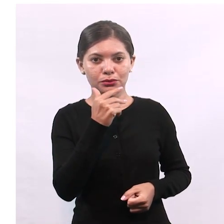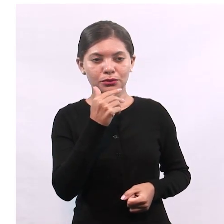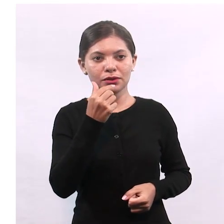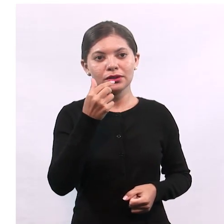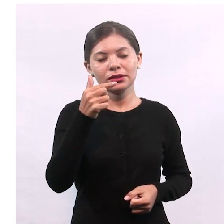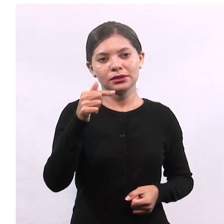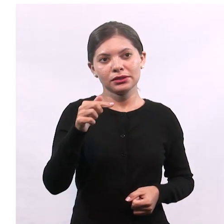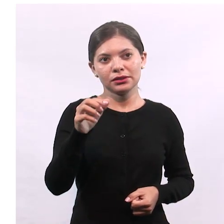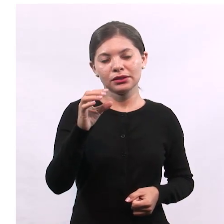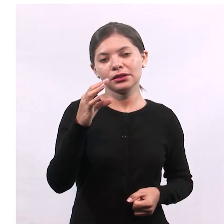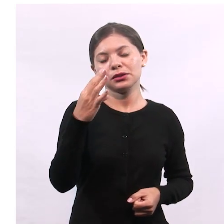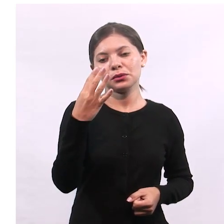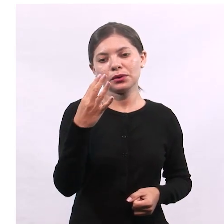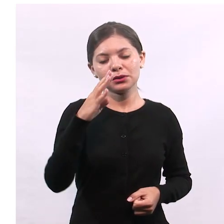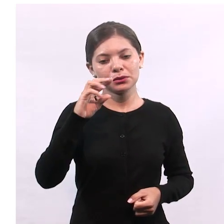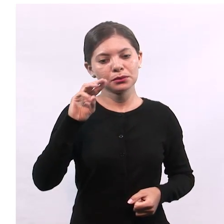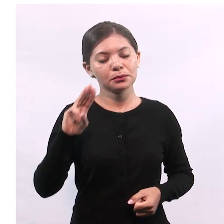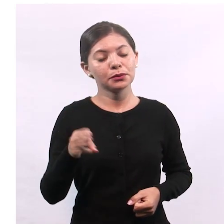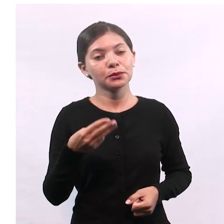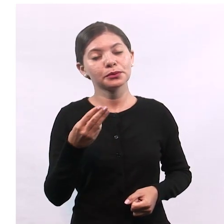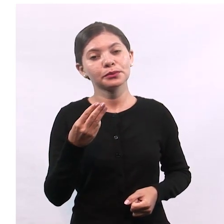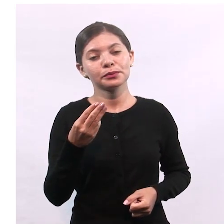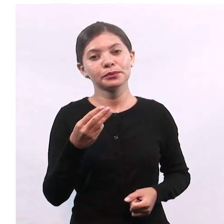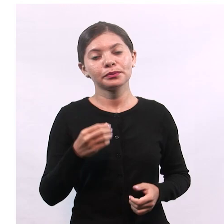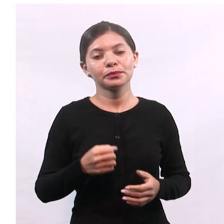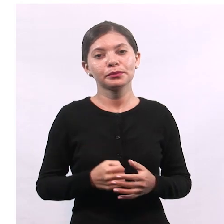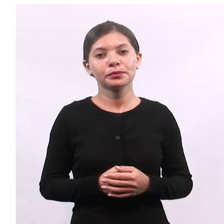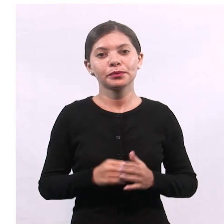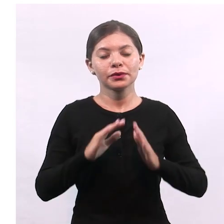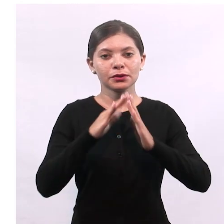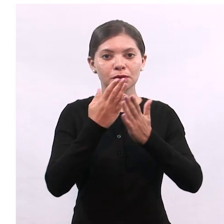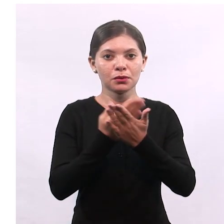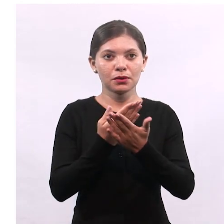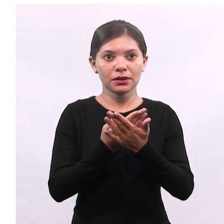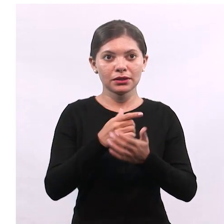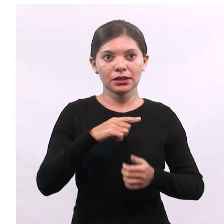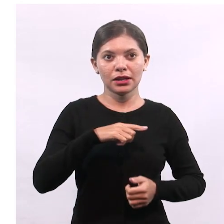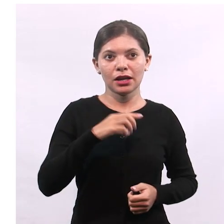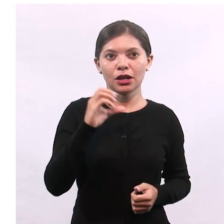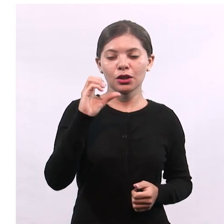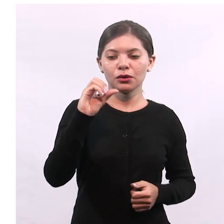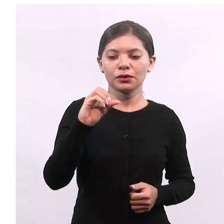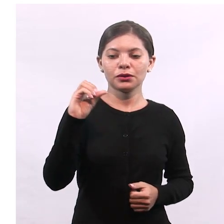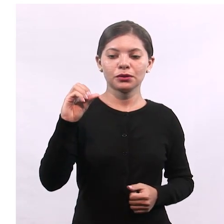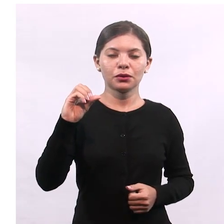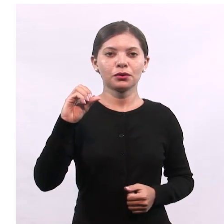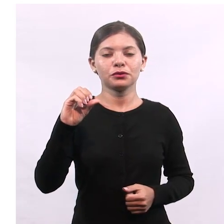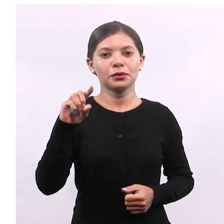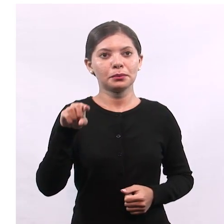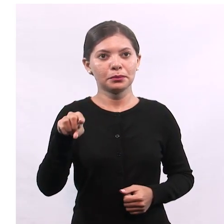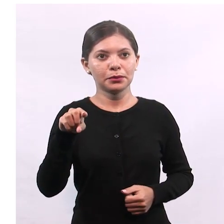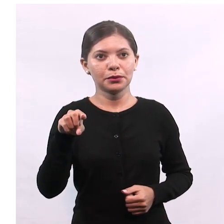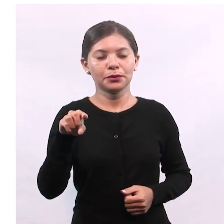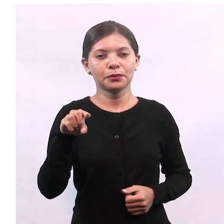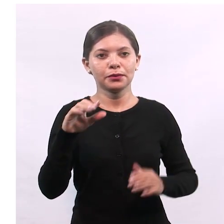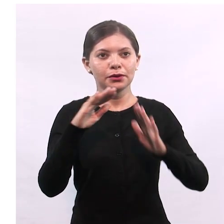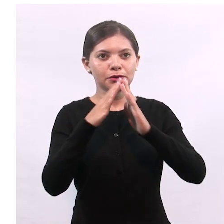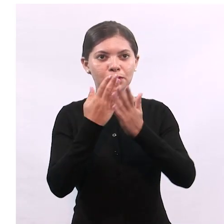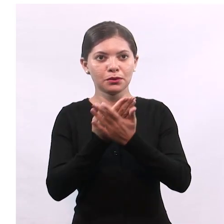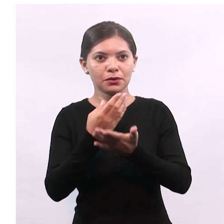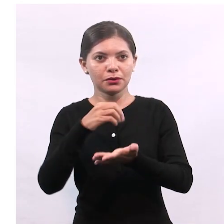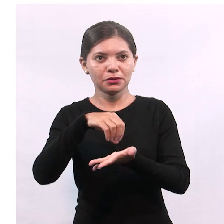74.367 escolas eu tenho 99.743 escolas que oferecem